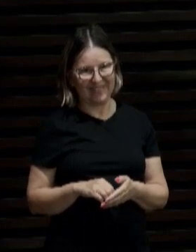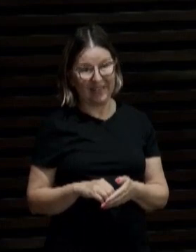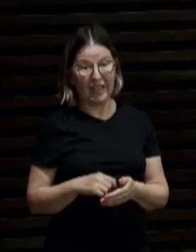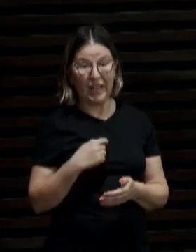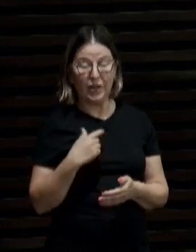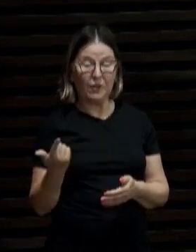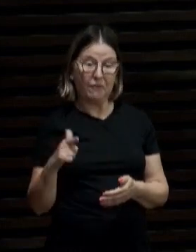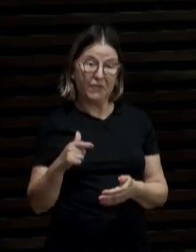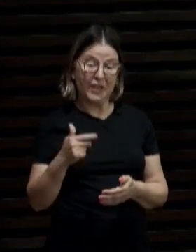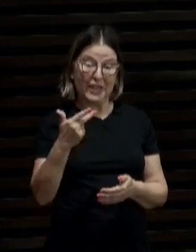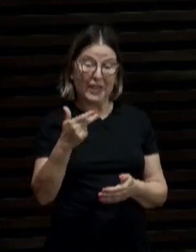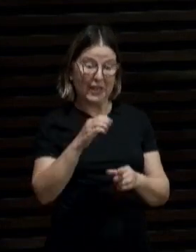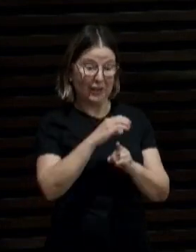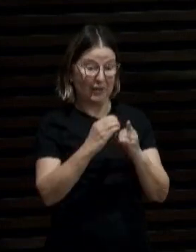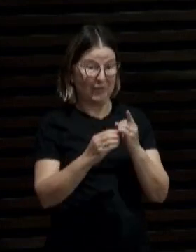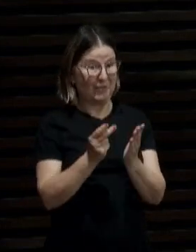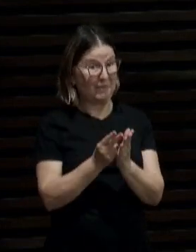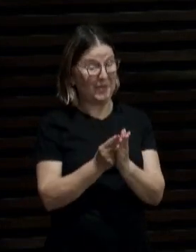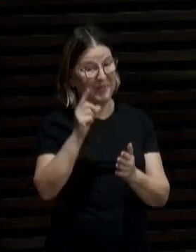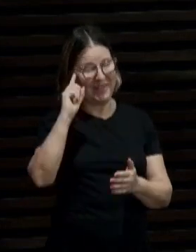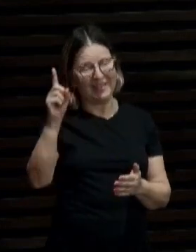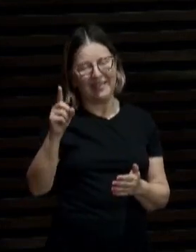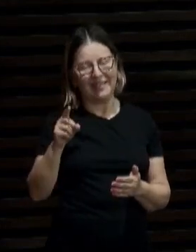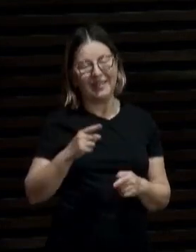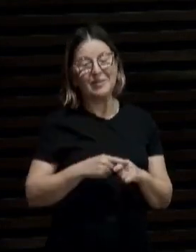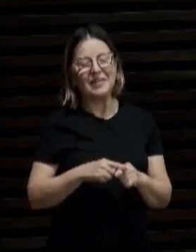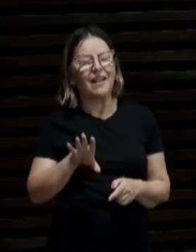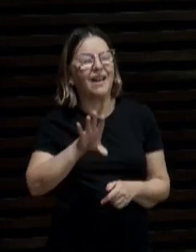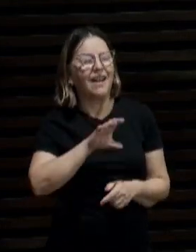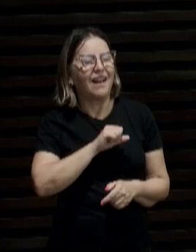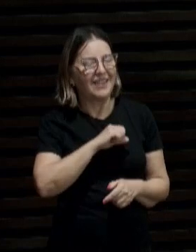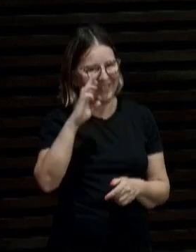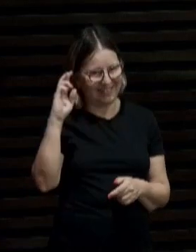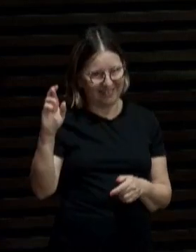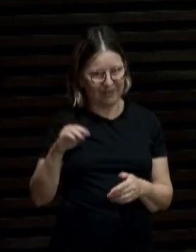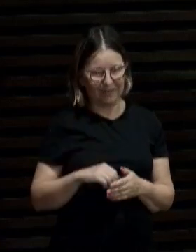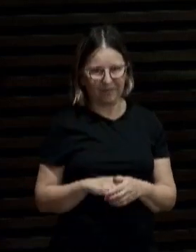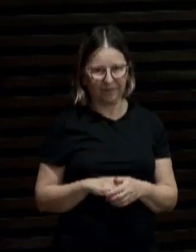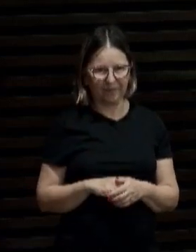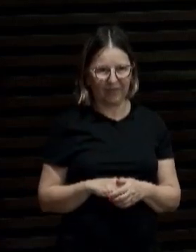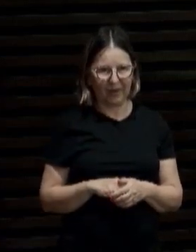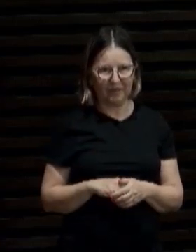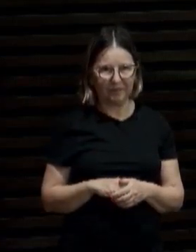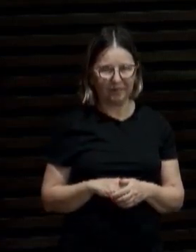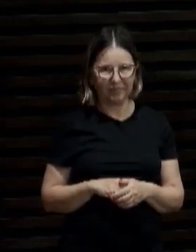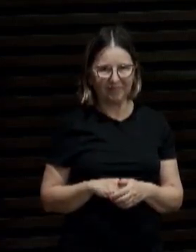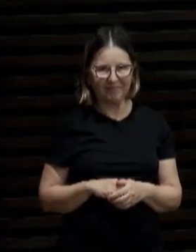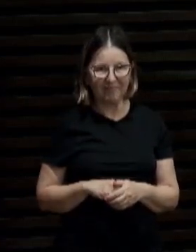até exagerado, não sabia falar de outra coisa. No intervalo de um culto para o outro, eu nem levantava do banco, era para não perder o